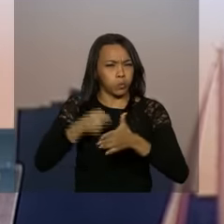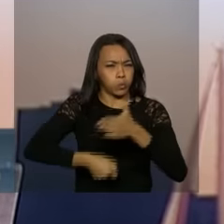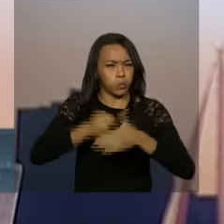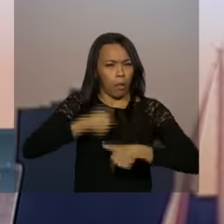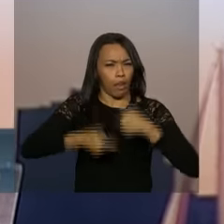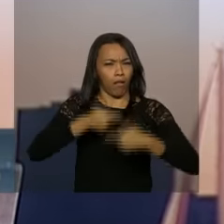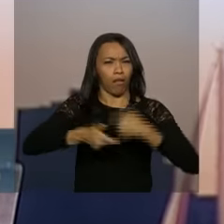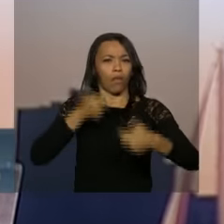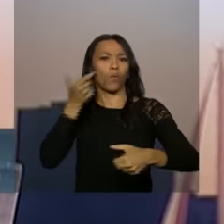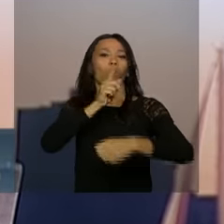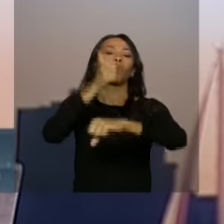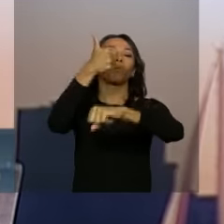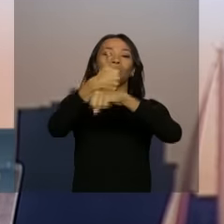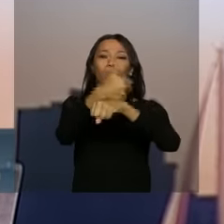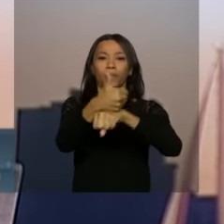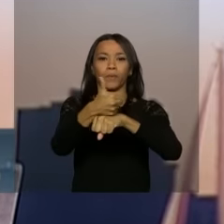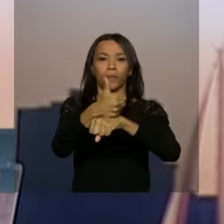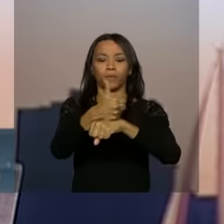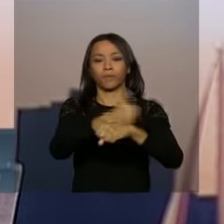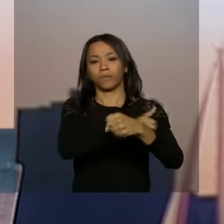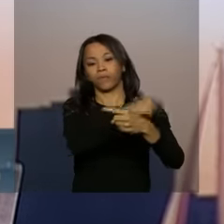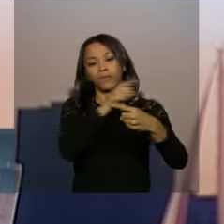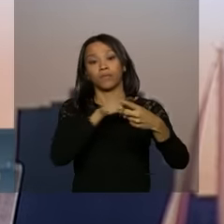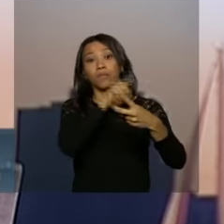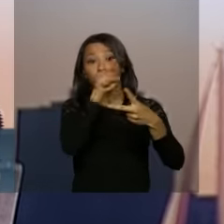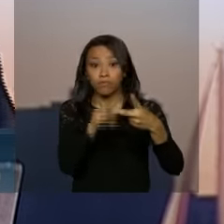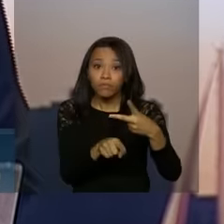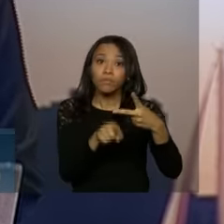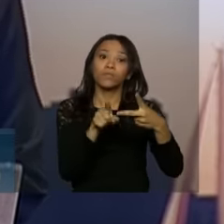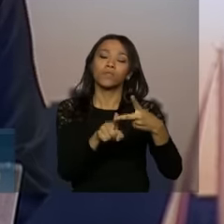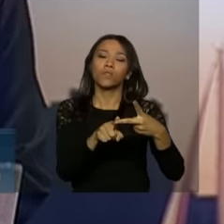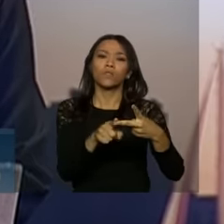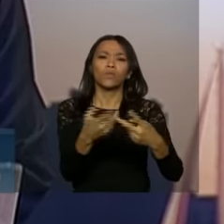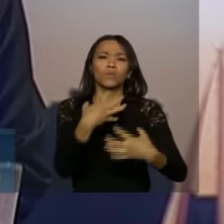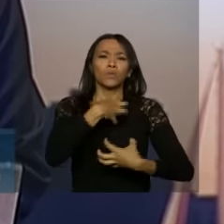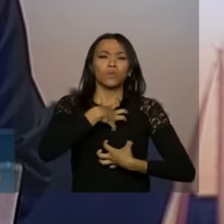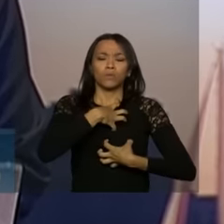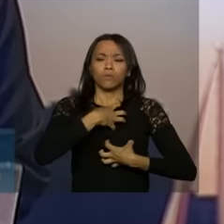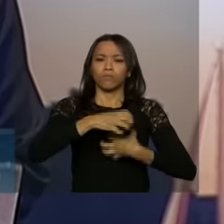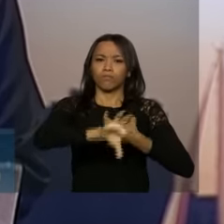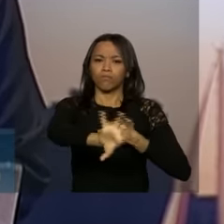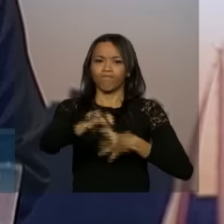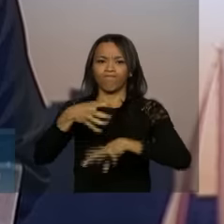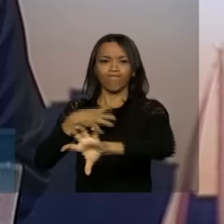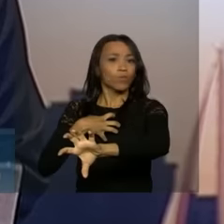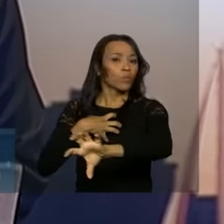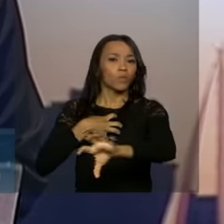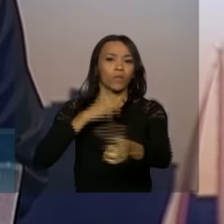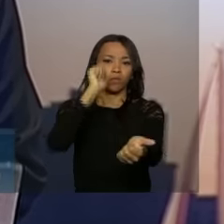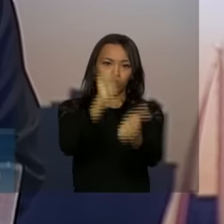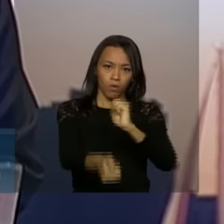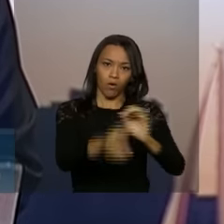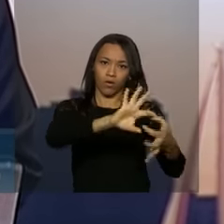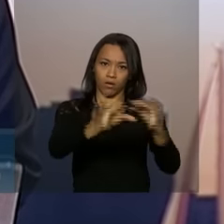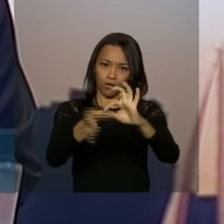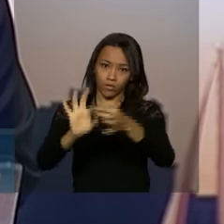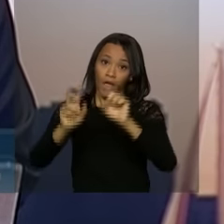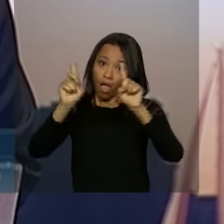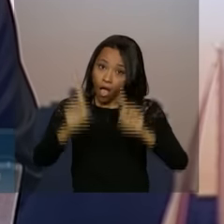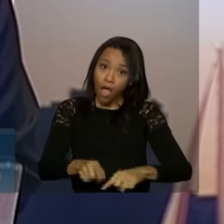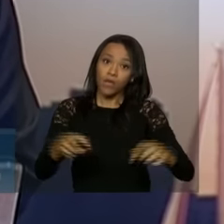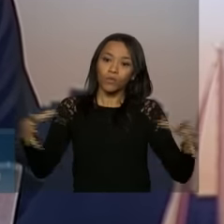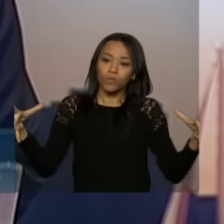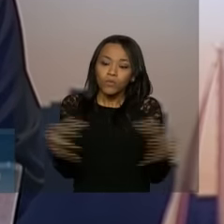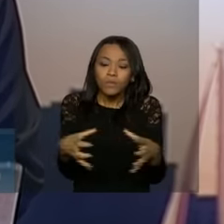Segundo, que todo o espírito dos Jogos implica necessariamente numa